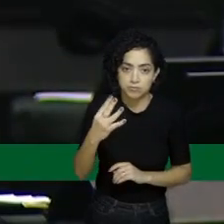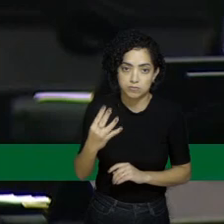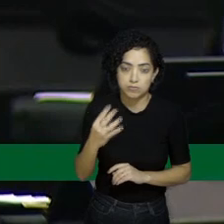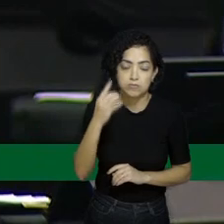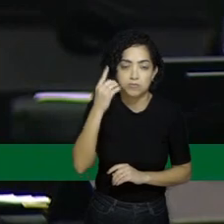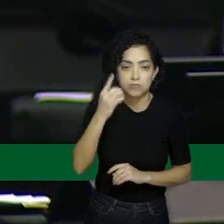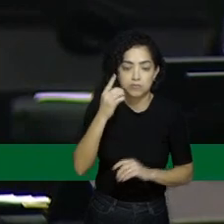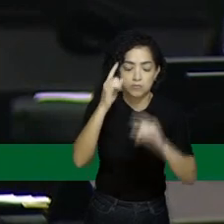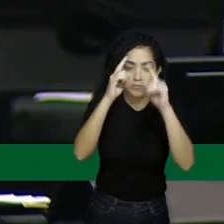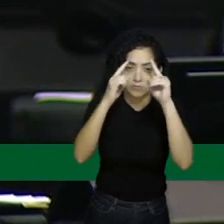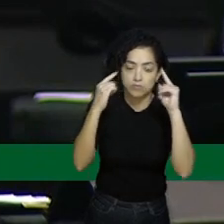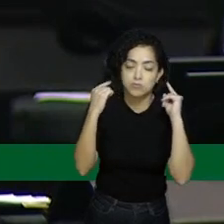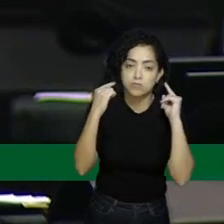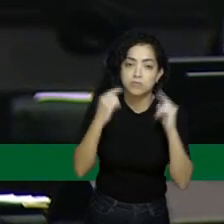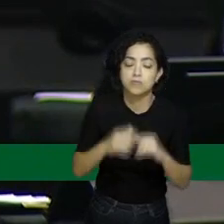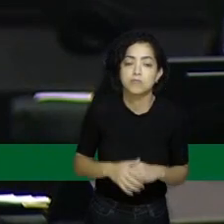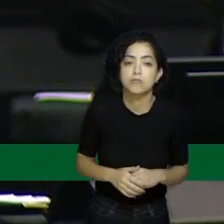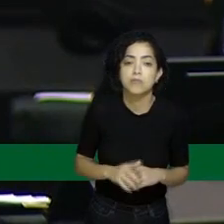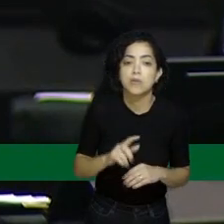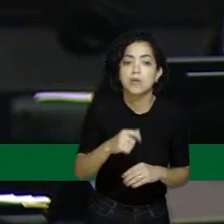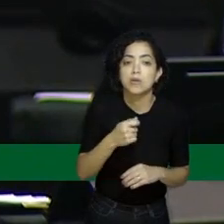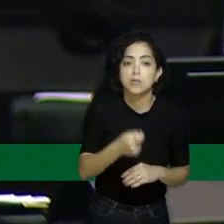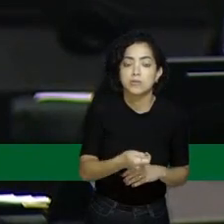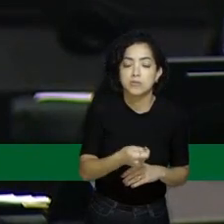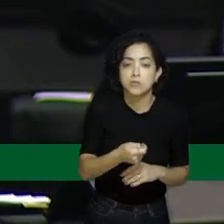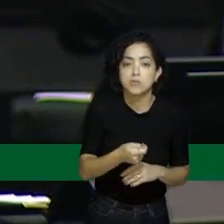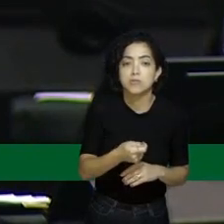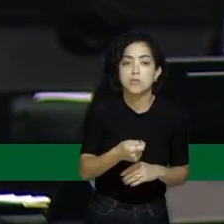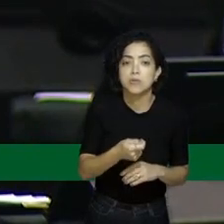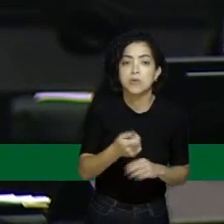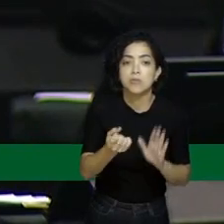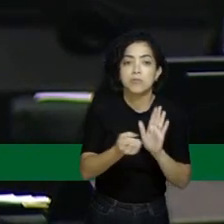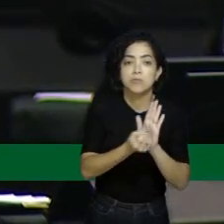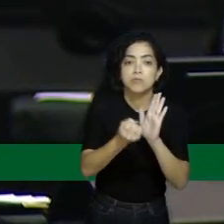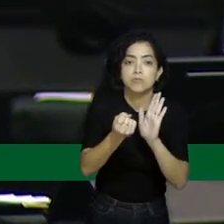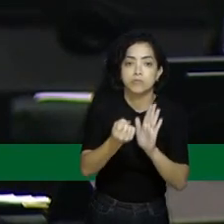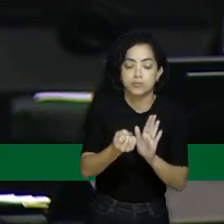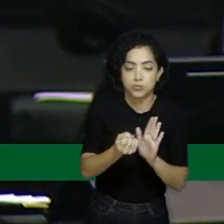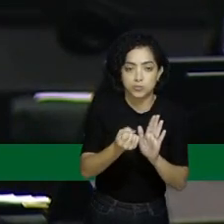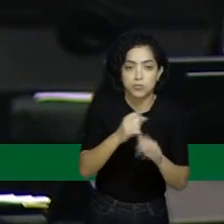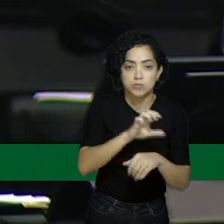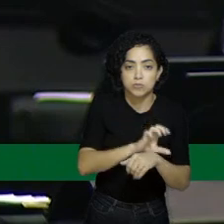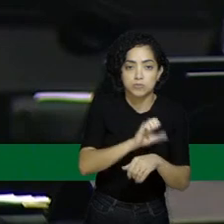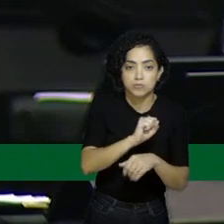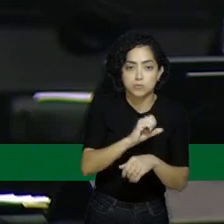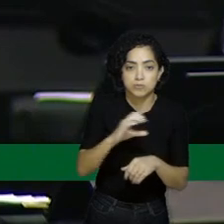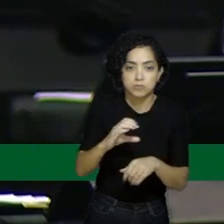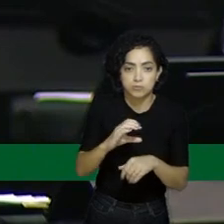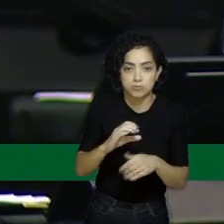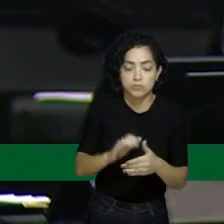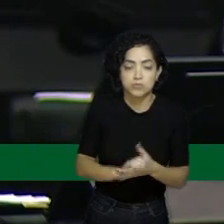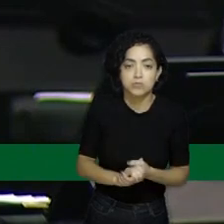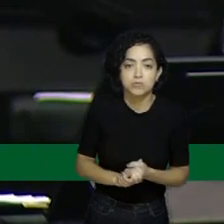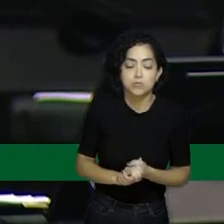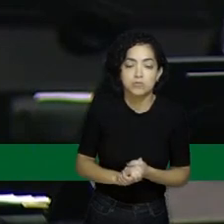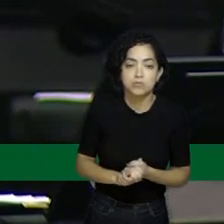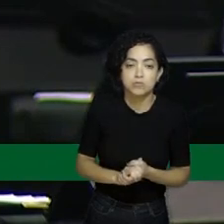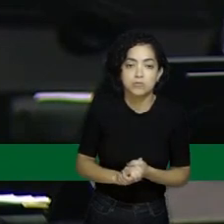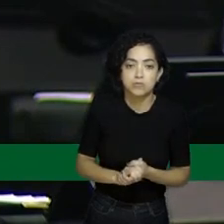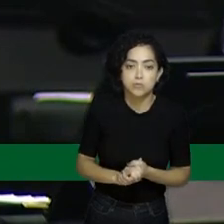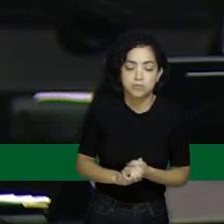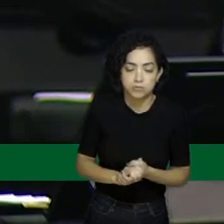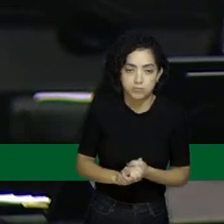Neudir Sareta. Declara integrante do patrimônio cultural e material do Estado de Santa Catarina o Filó Talhande, lajeado